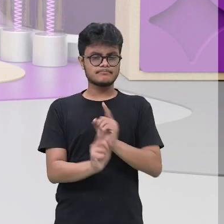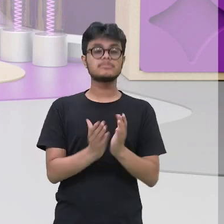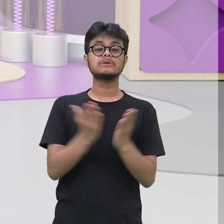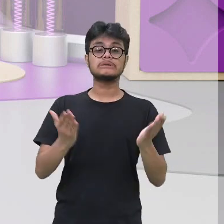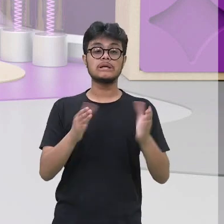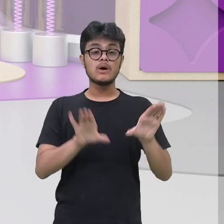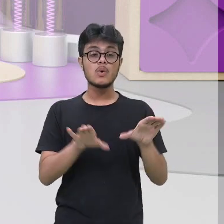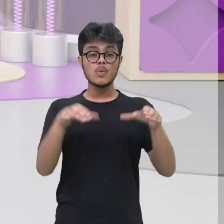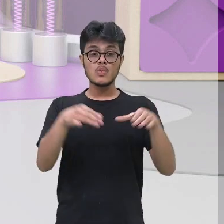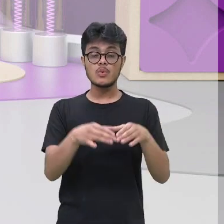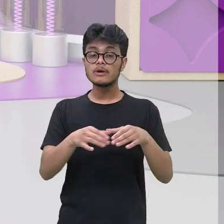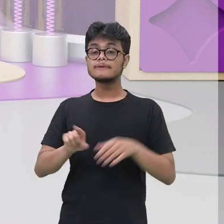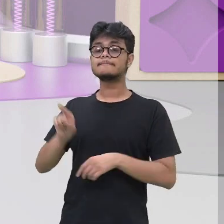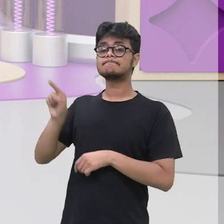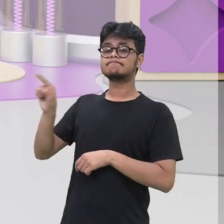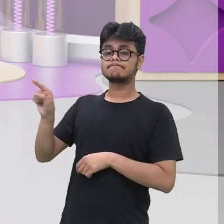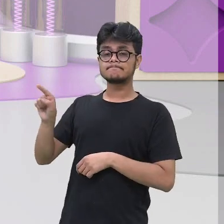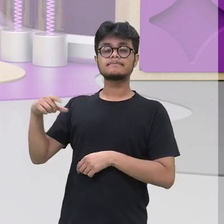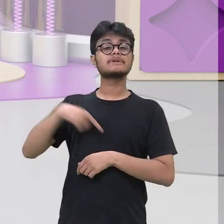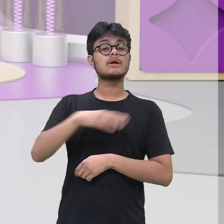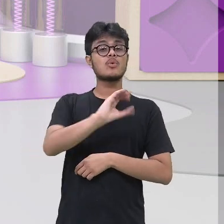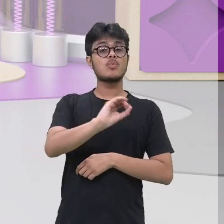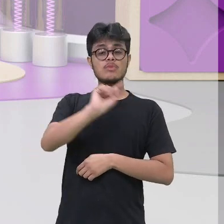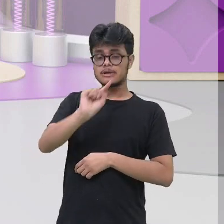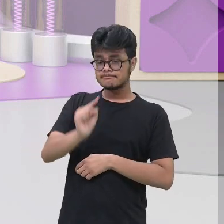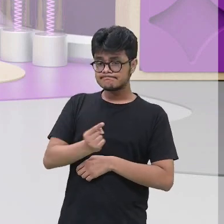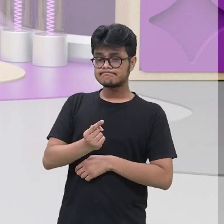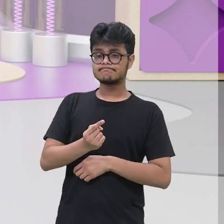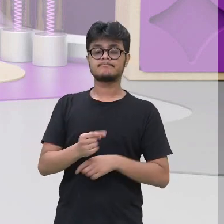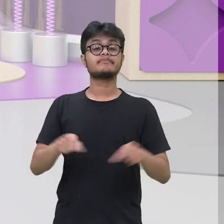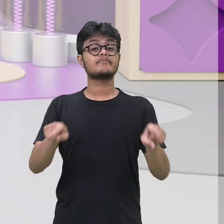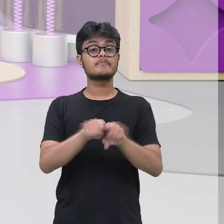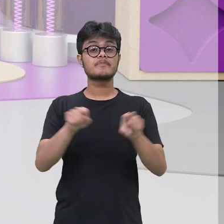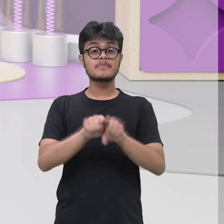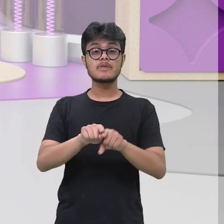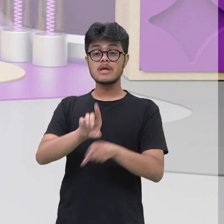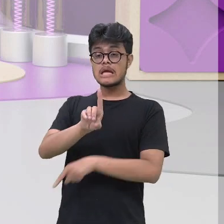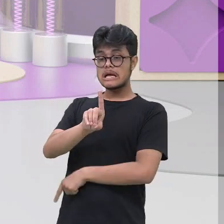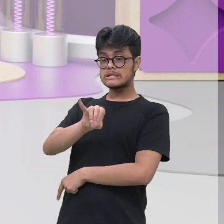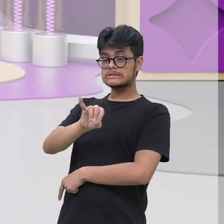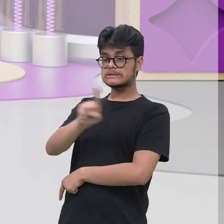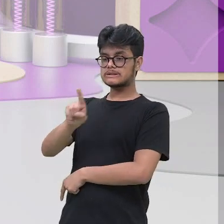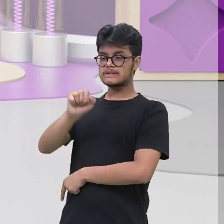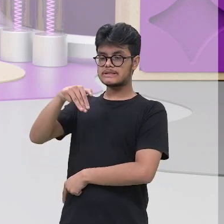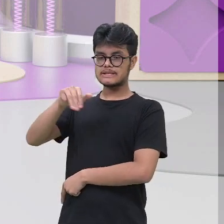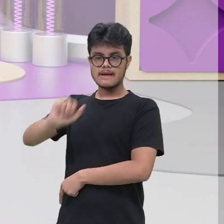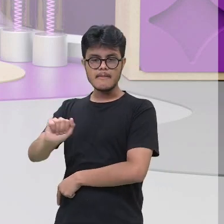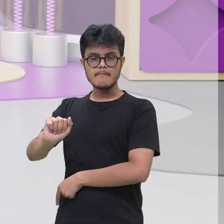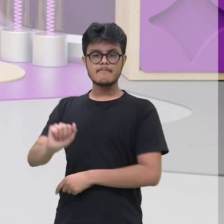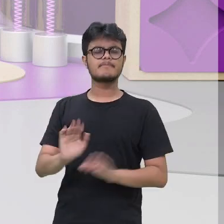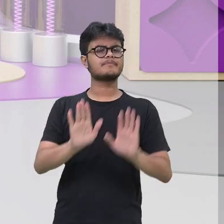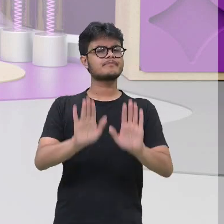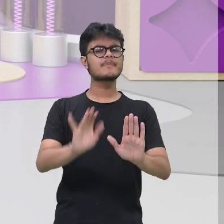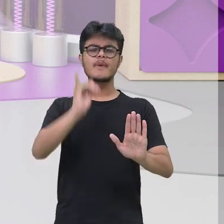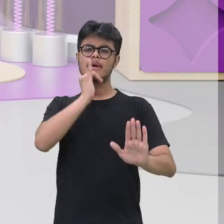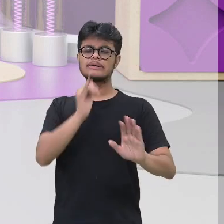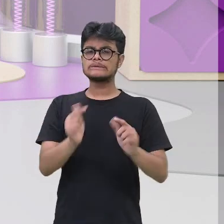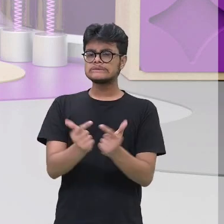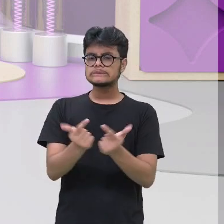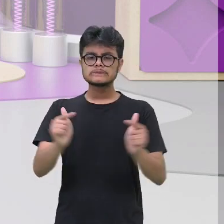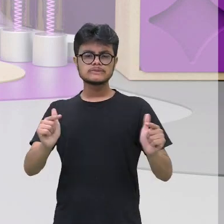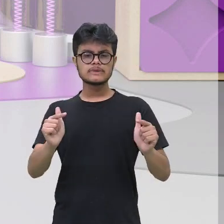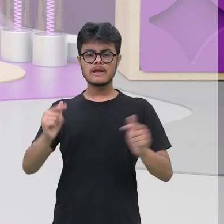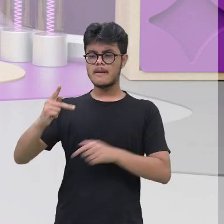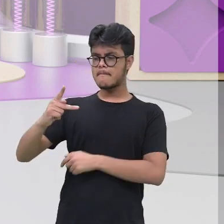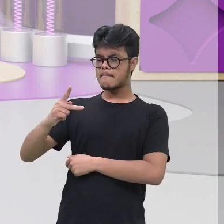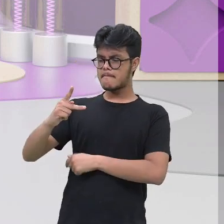aqui, nós vamos ter os números decimais, também nós vamos ter as dízimas periódicas. Quando chega nas dízimas que não são